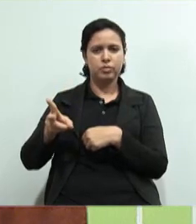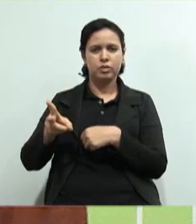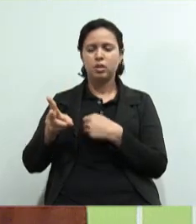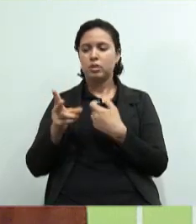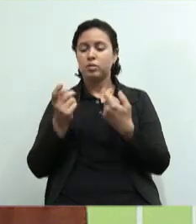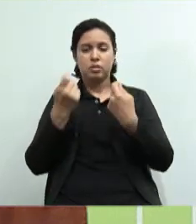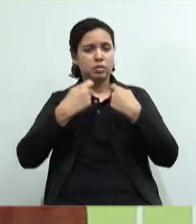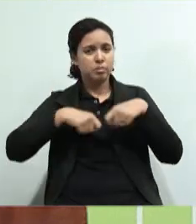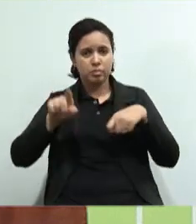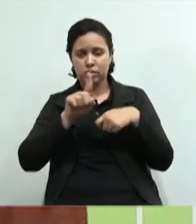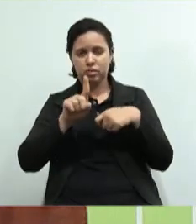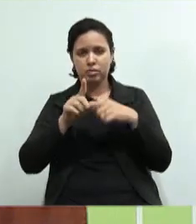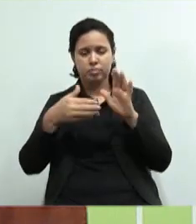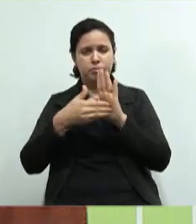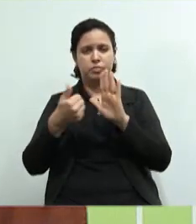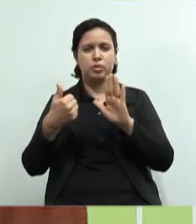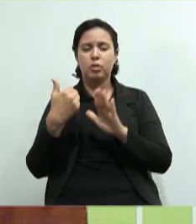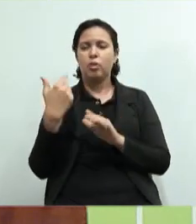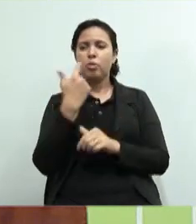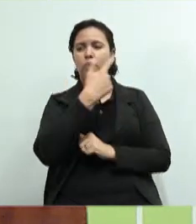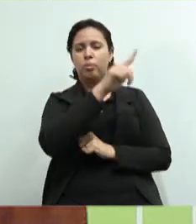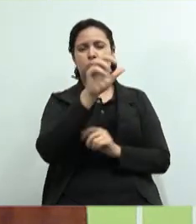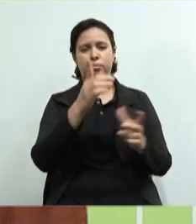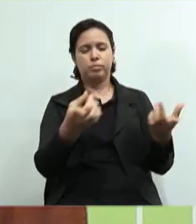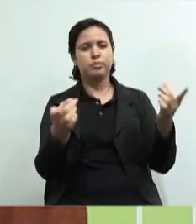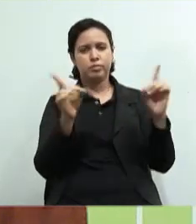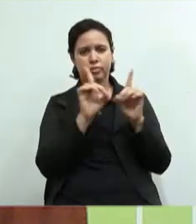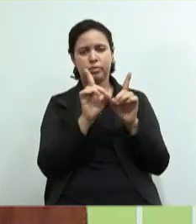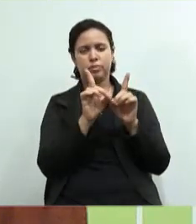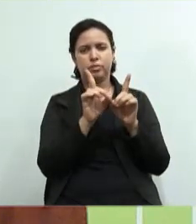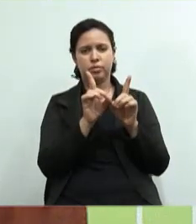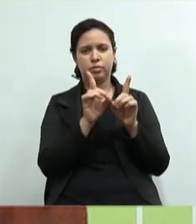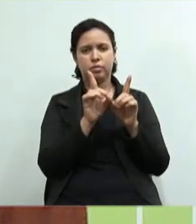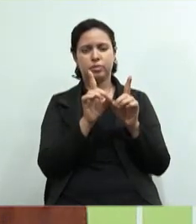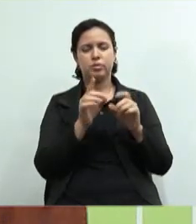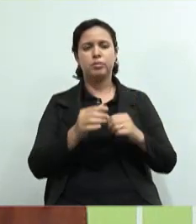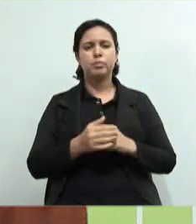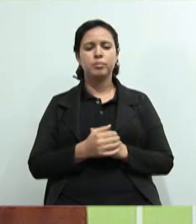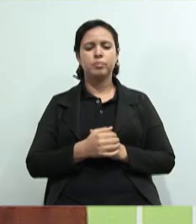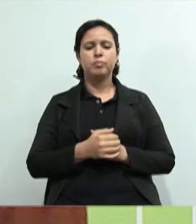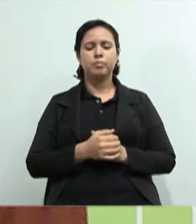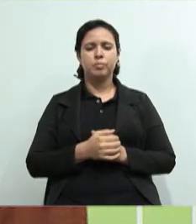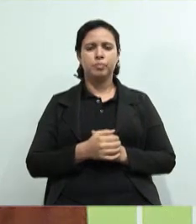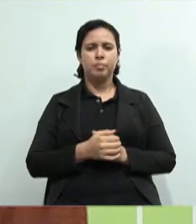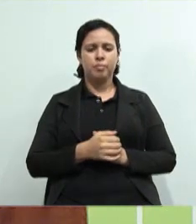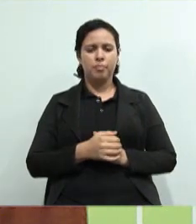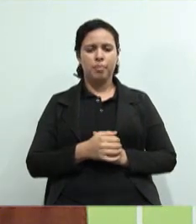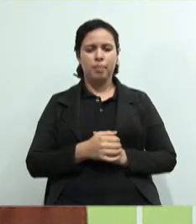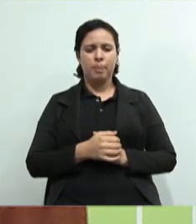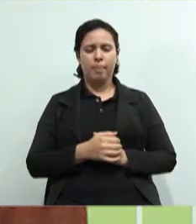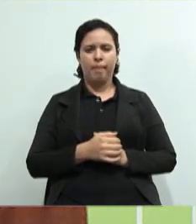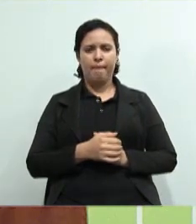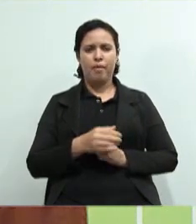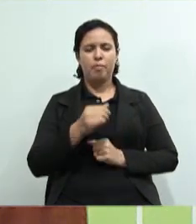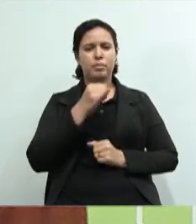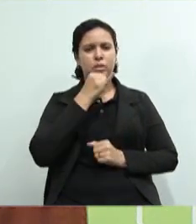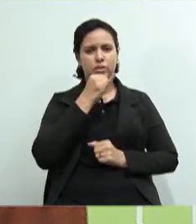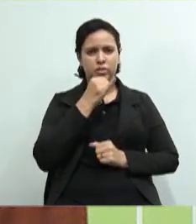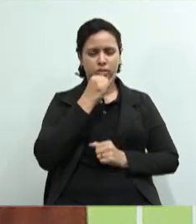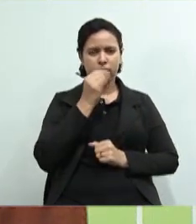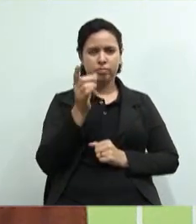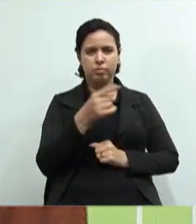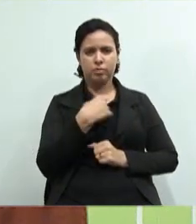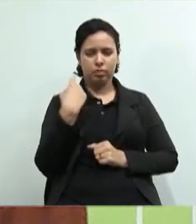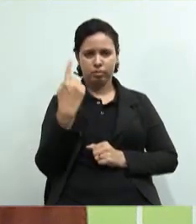não preciso, eu mando para outro setor, certo? Então, por exemplo, no caso da gente, que é